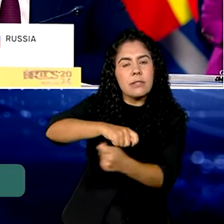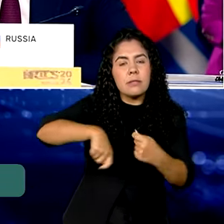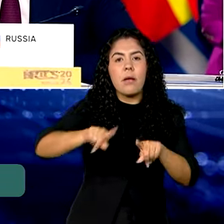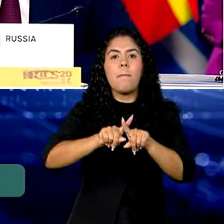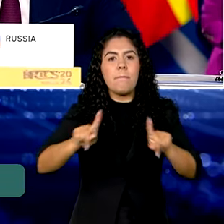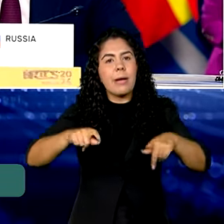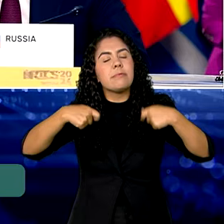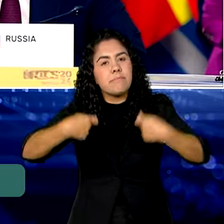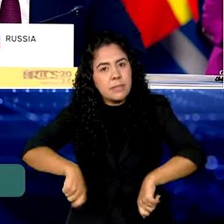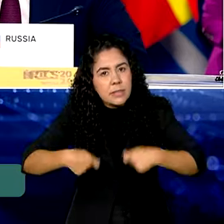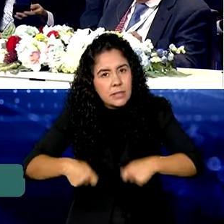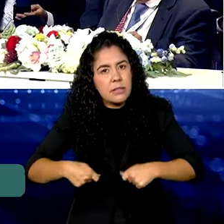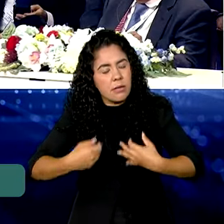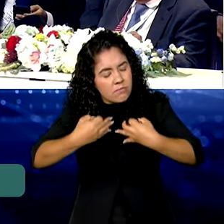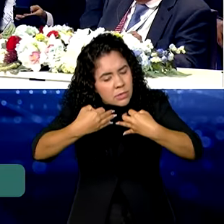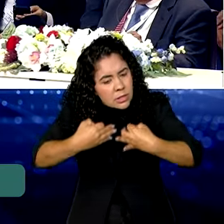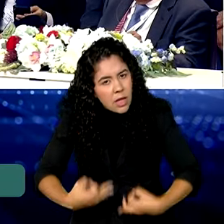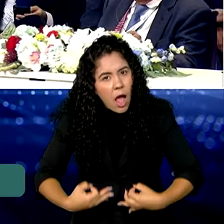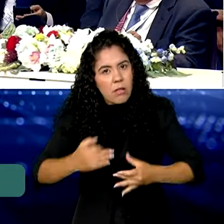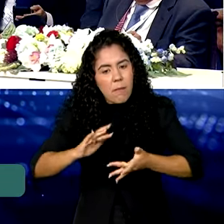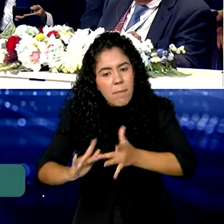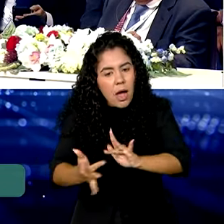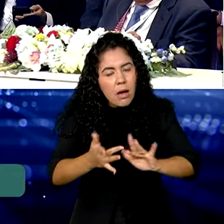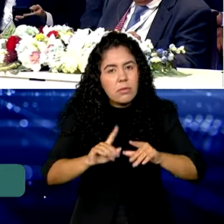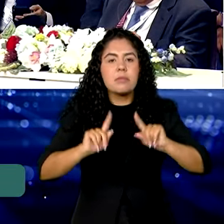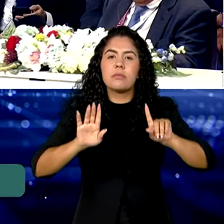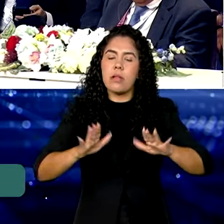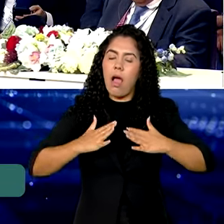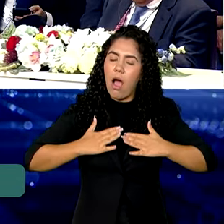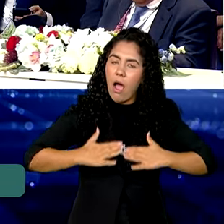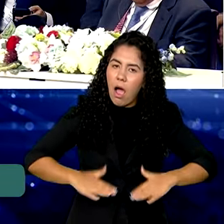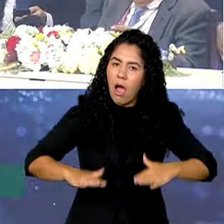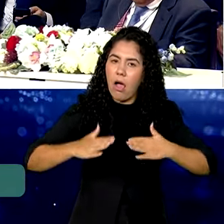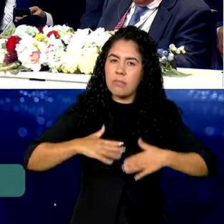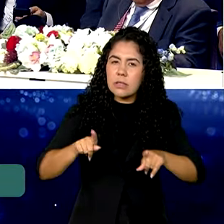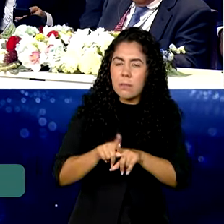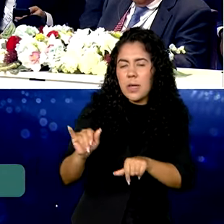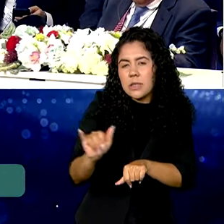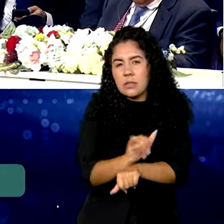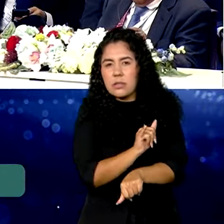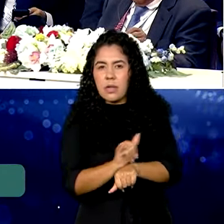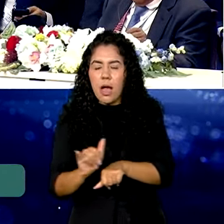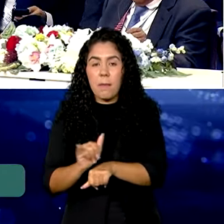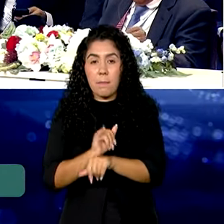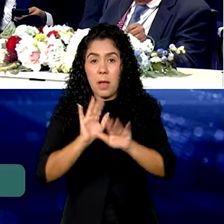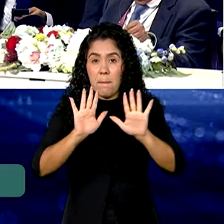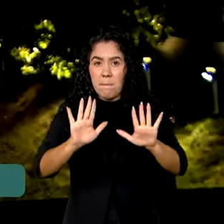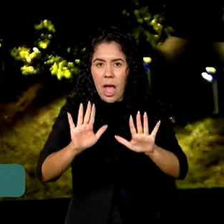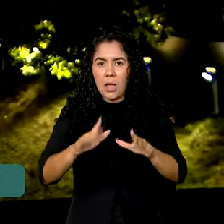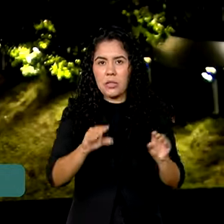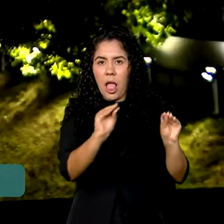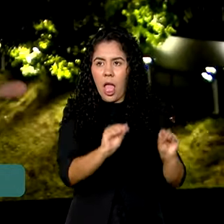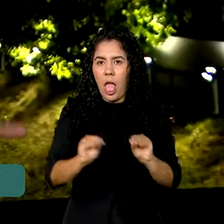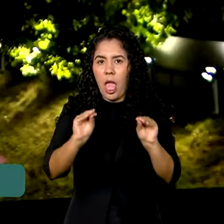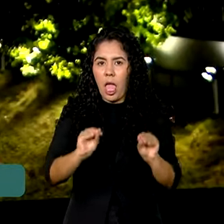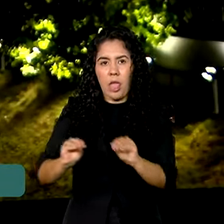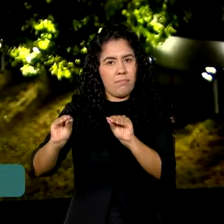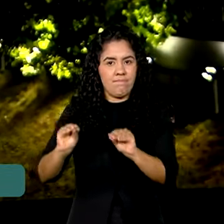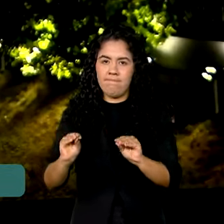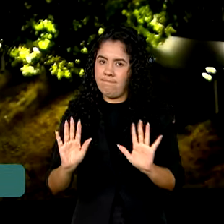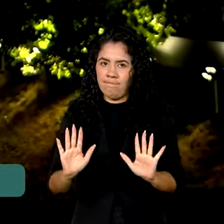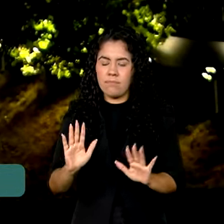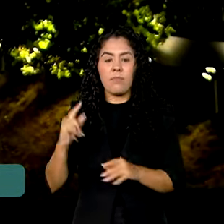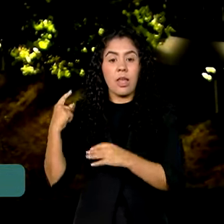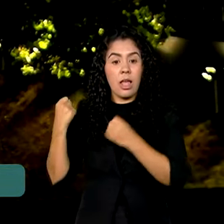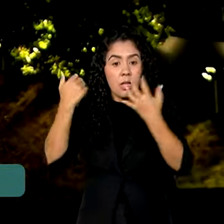ser enfrentado com seriedade cautela e solidez técnica mas não pode ser mais adiada o presidente